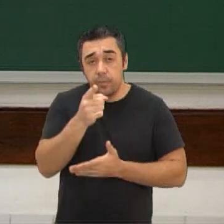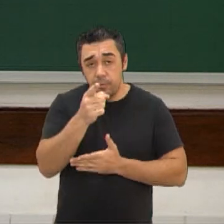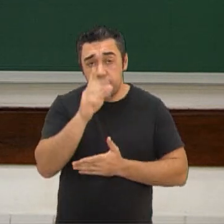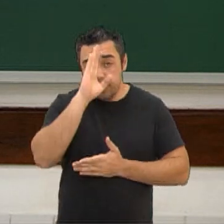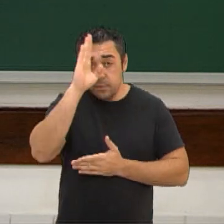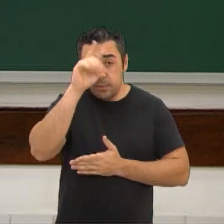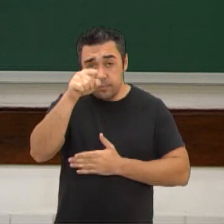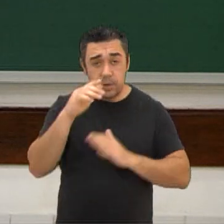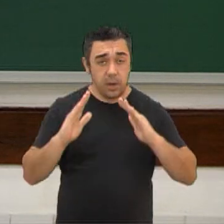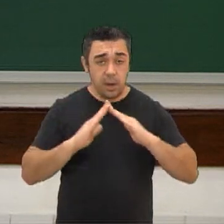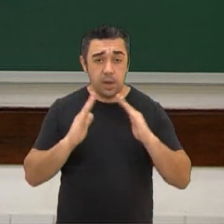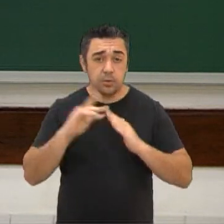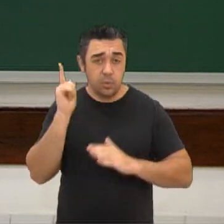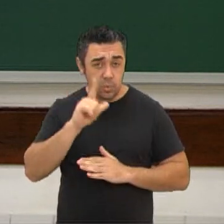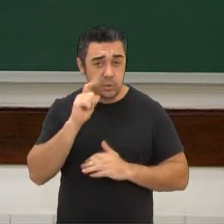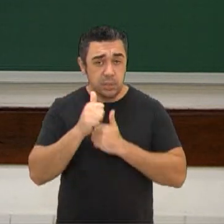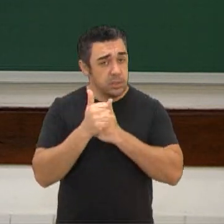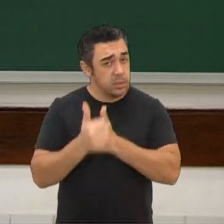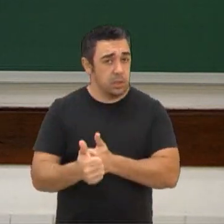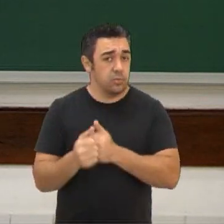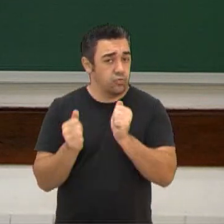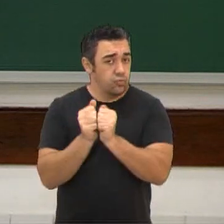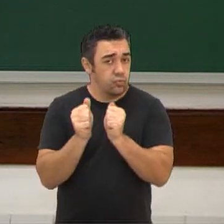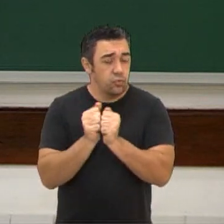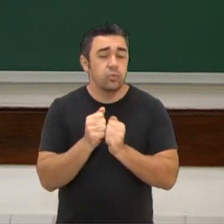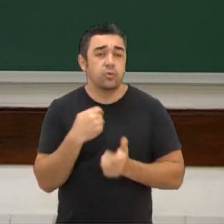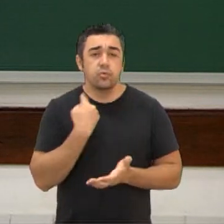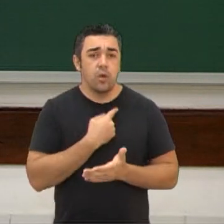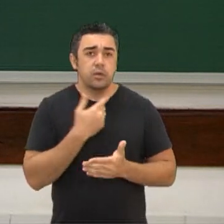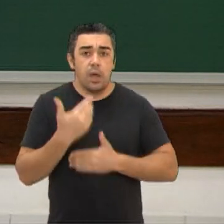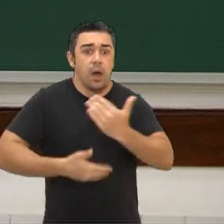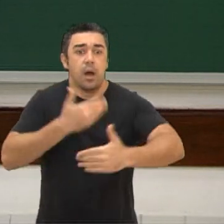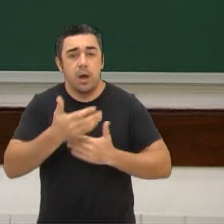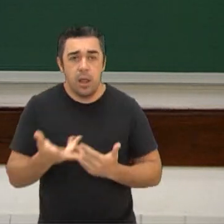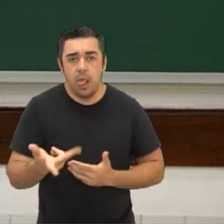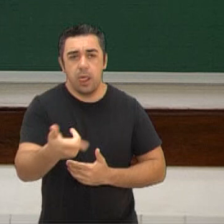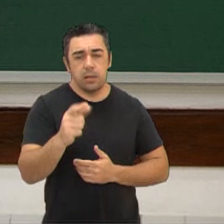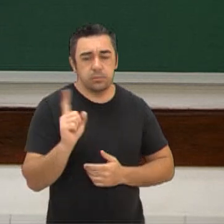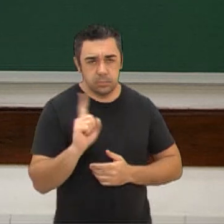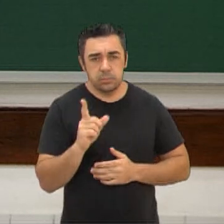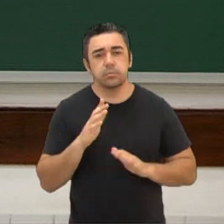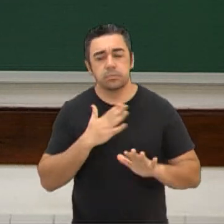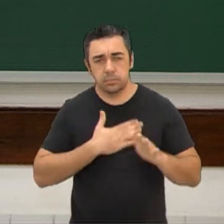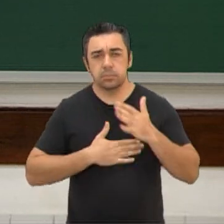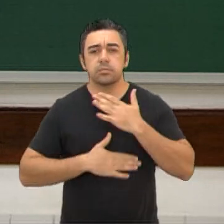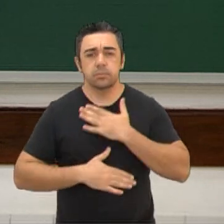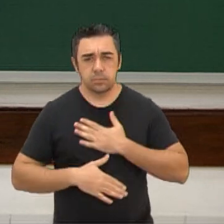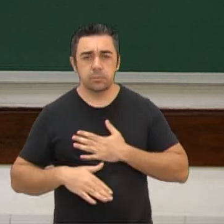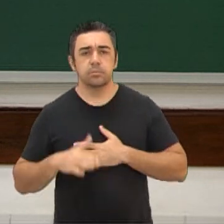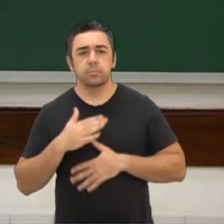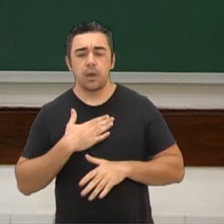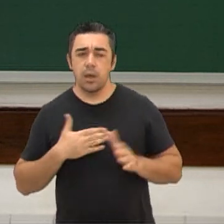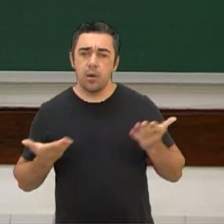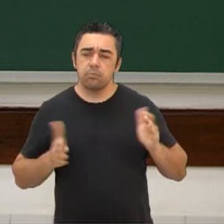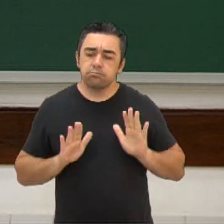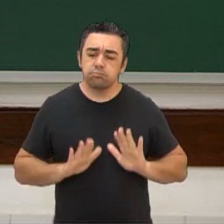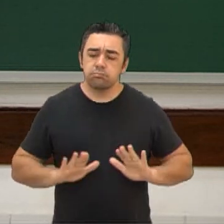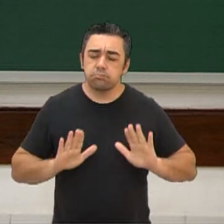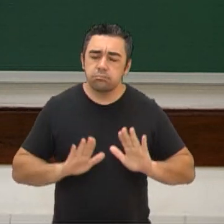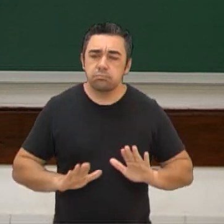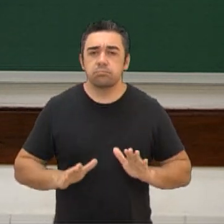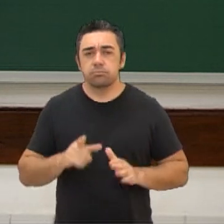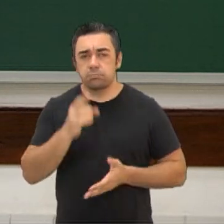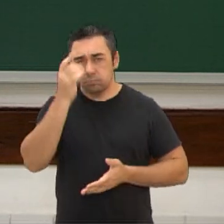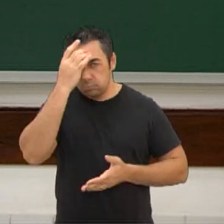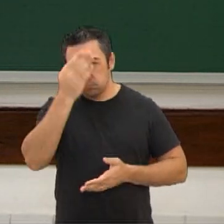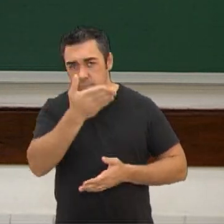de casa consigam acompanhar, né? Para a gente não acelerar muito, beleza? Então a gente sempre dá uma pisadinha no freio aí para ficar mais